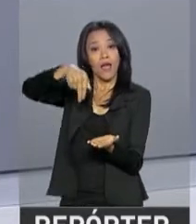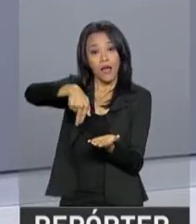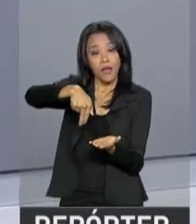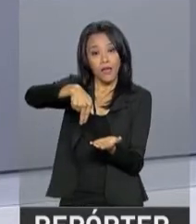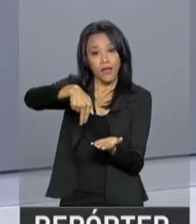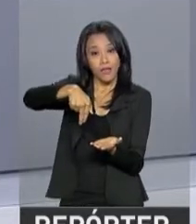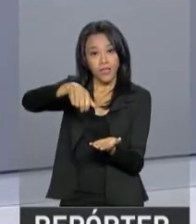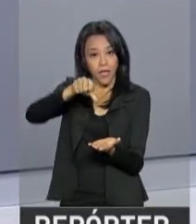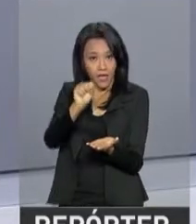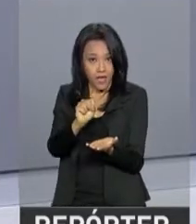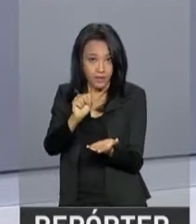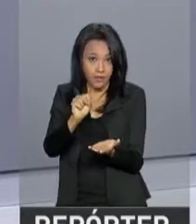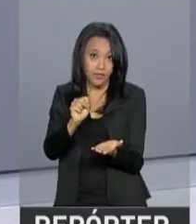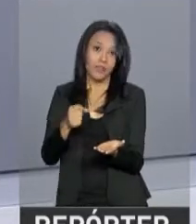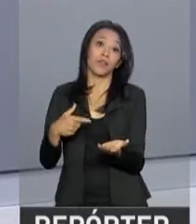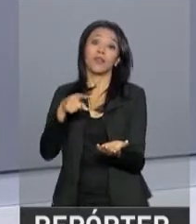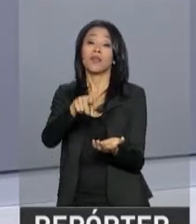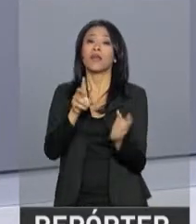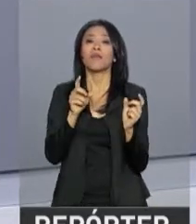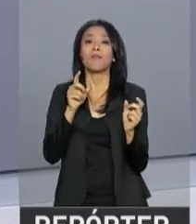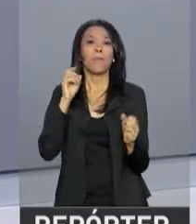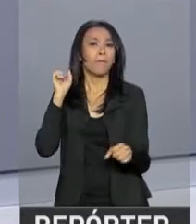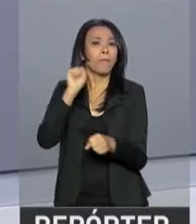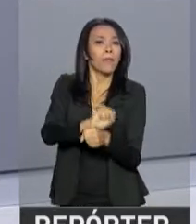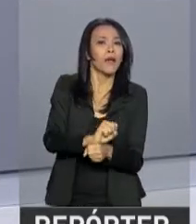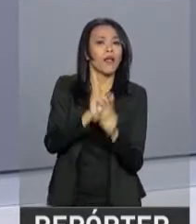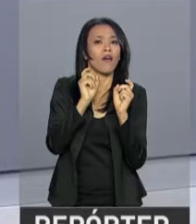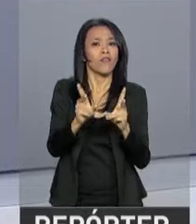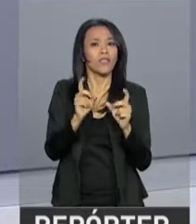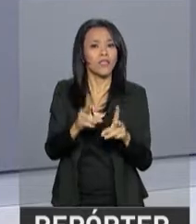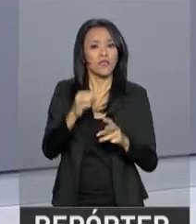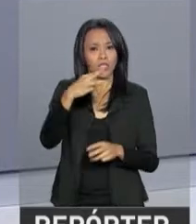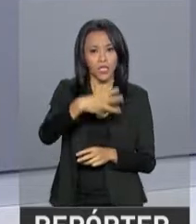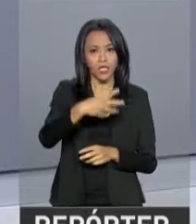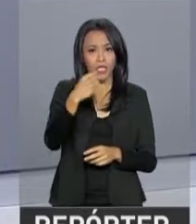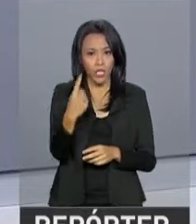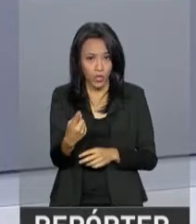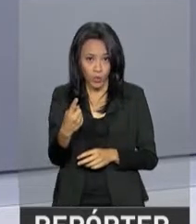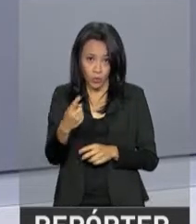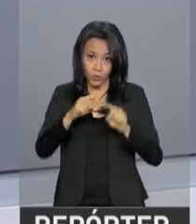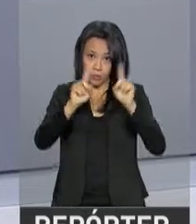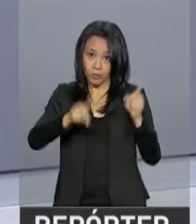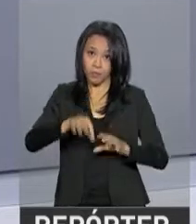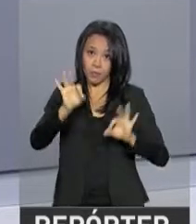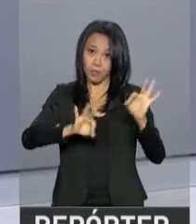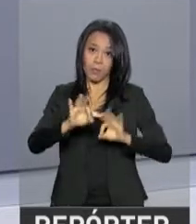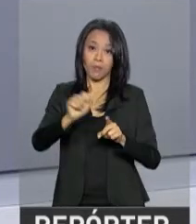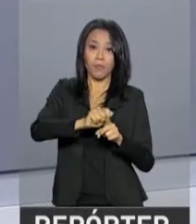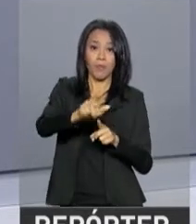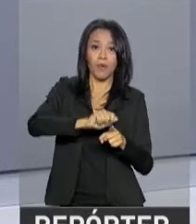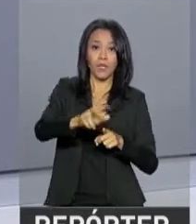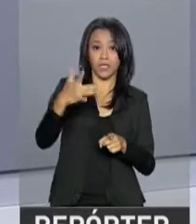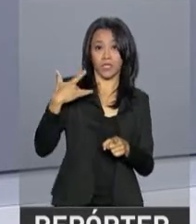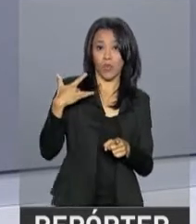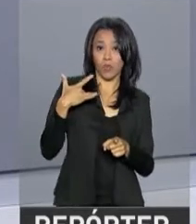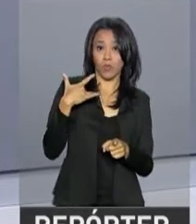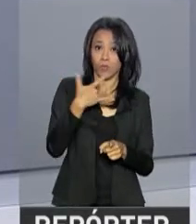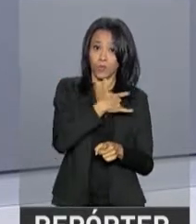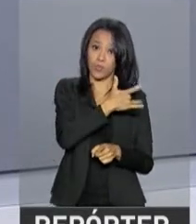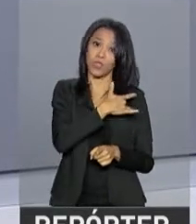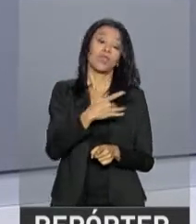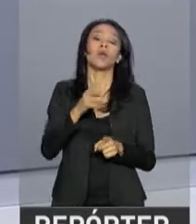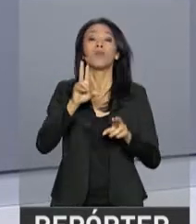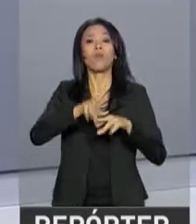ns suspendeu a comercialização de 31 planos de saúde de 12 operadoras em função de reclamações dos usuários